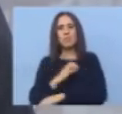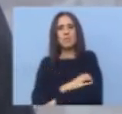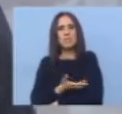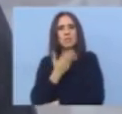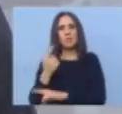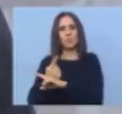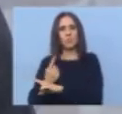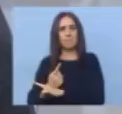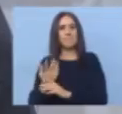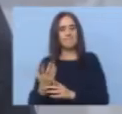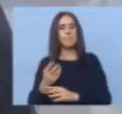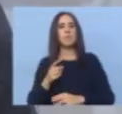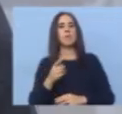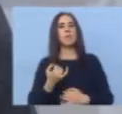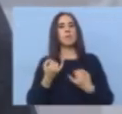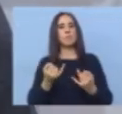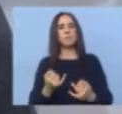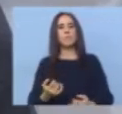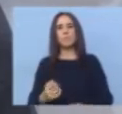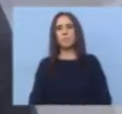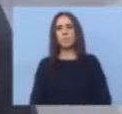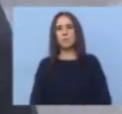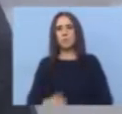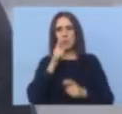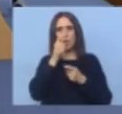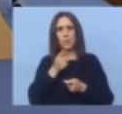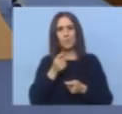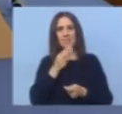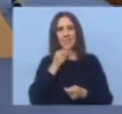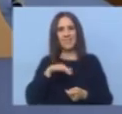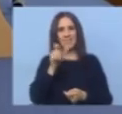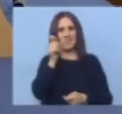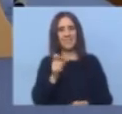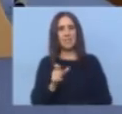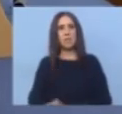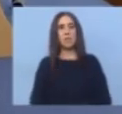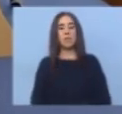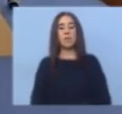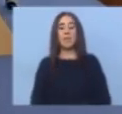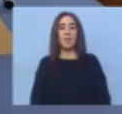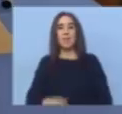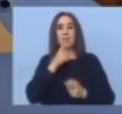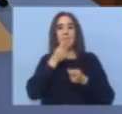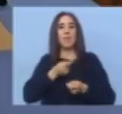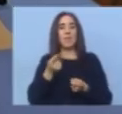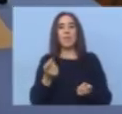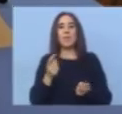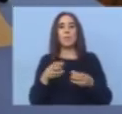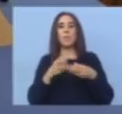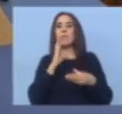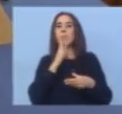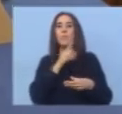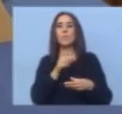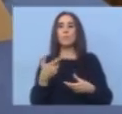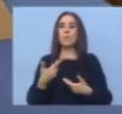etc. Depois também, por exemplo, caso, a agronomia. Da agronomia. É um bocado depende das comunidades. De vez em quando podem-nos pedir ajuda para